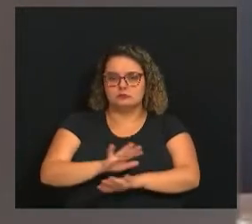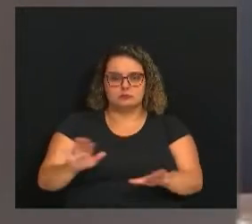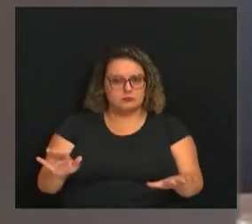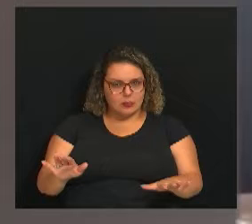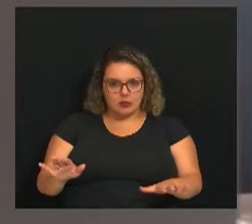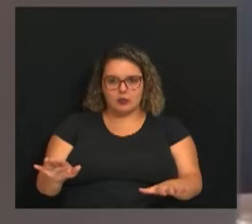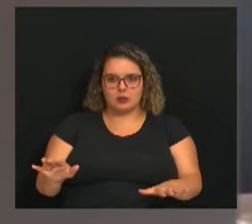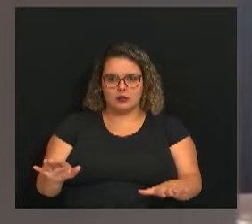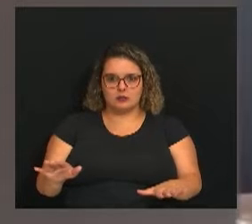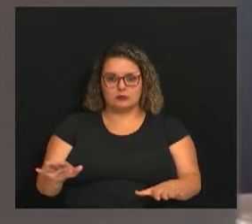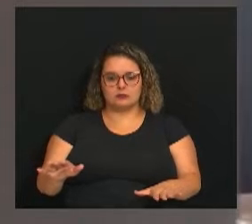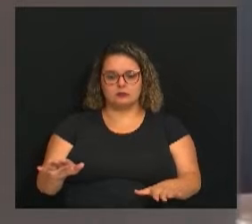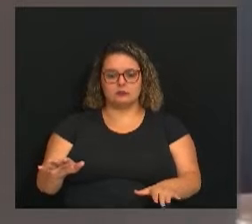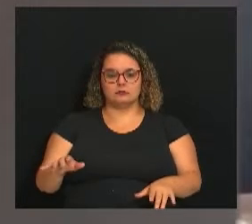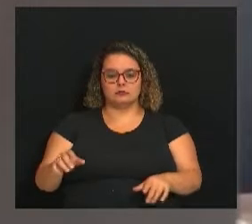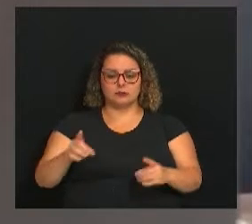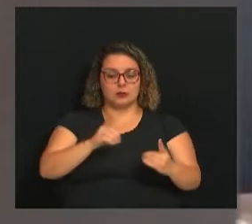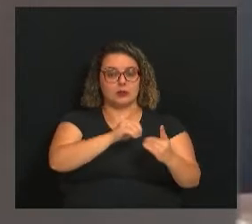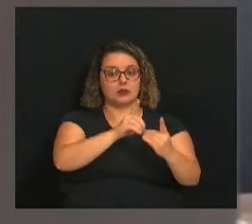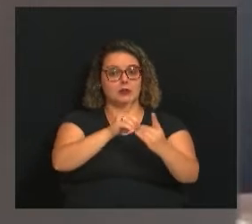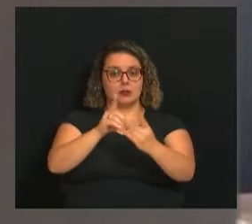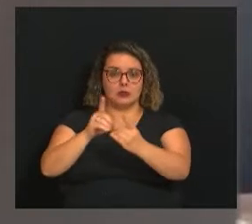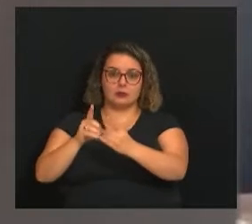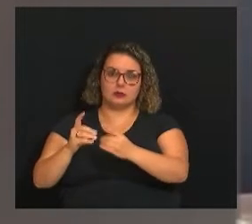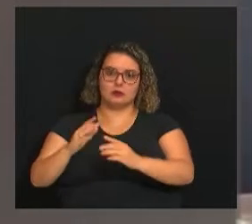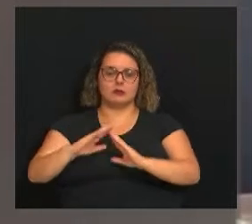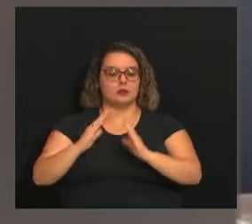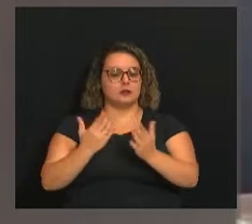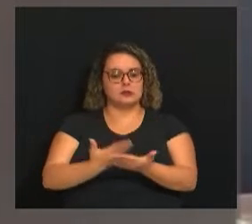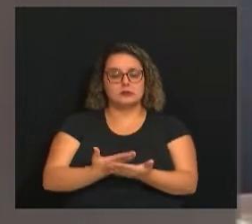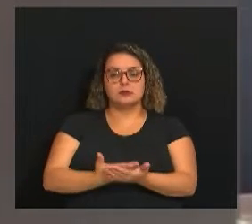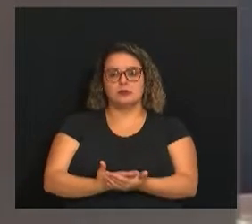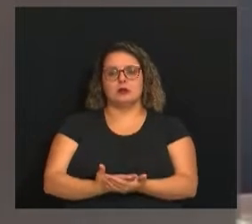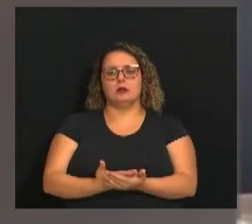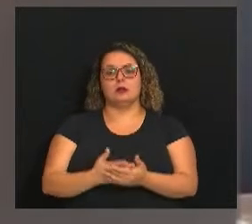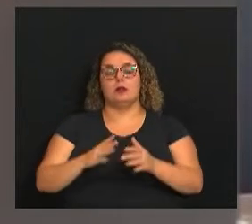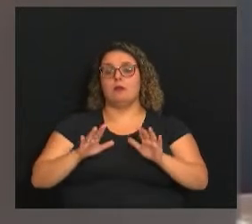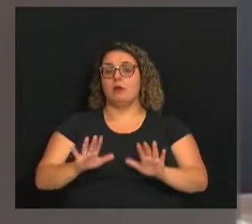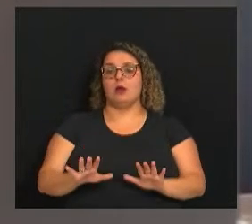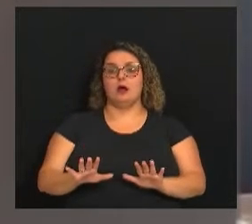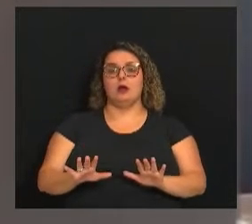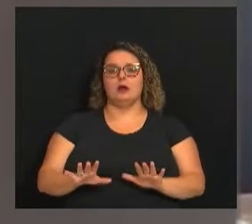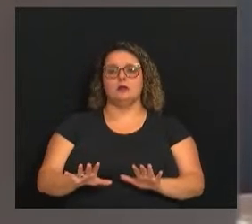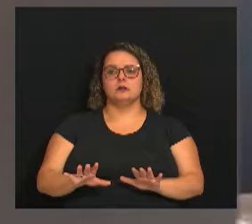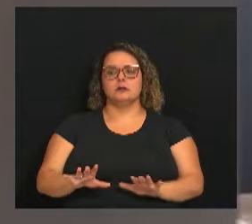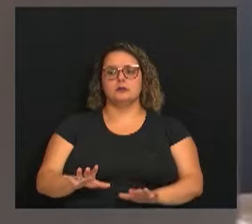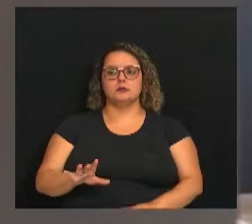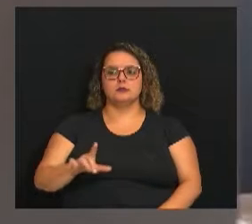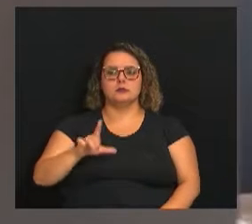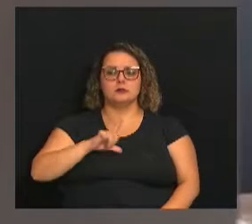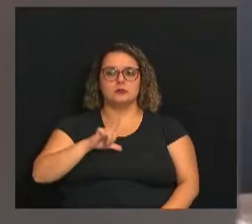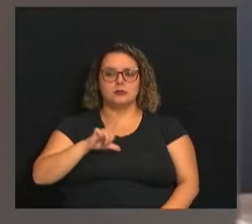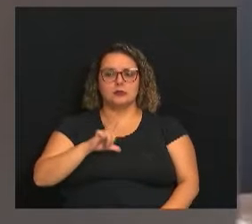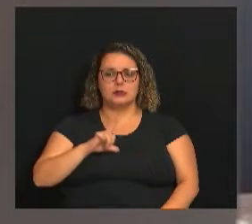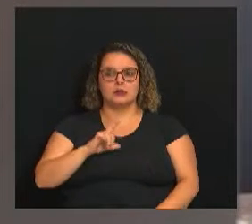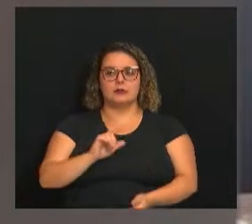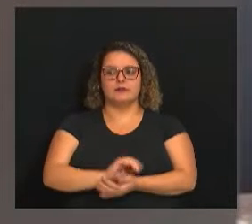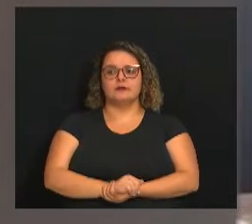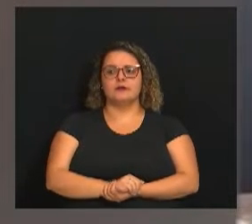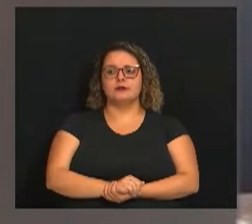salas, atendimento aí nas escolas. Só teve aí um